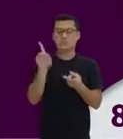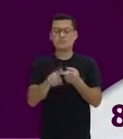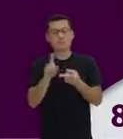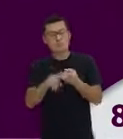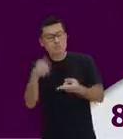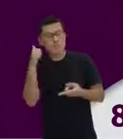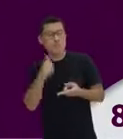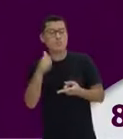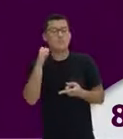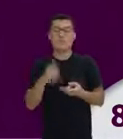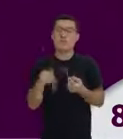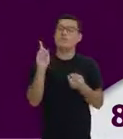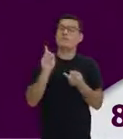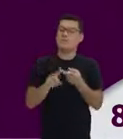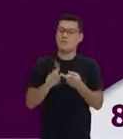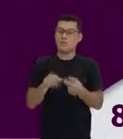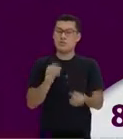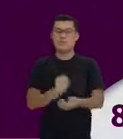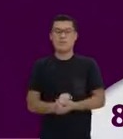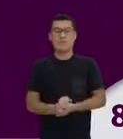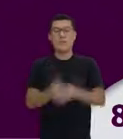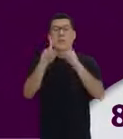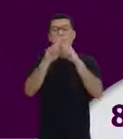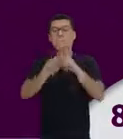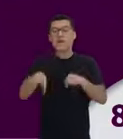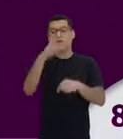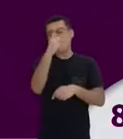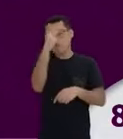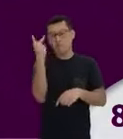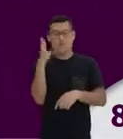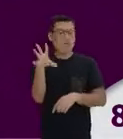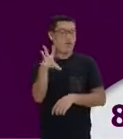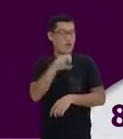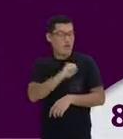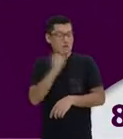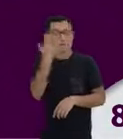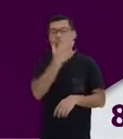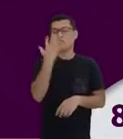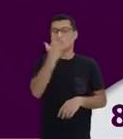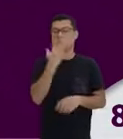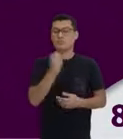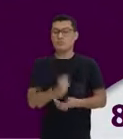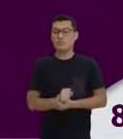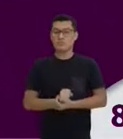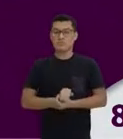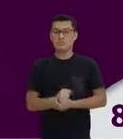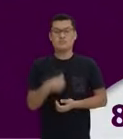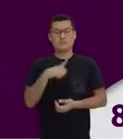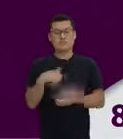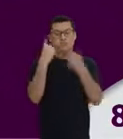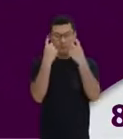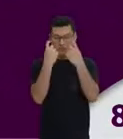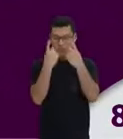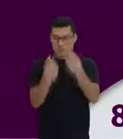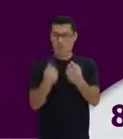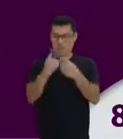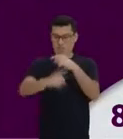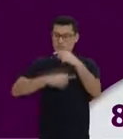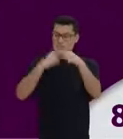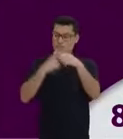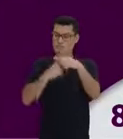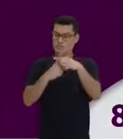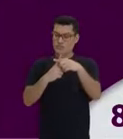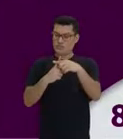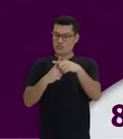quando é mulher Mas não se a pessoa gosta de música Tenho interesse que vai além